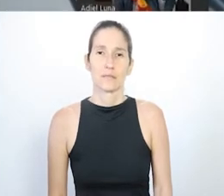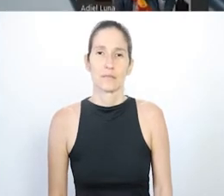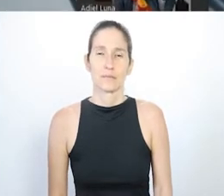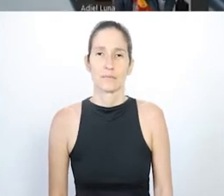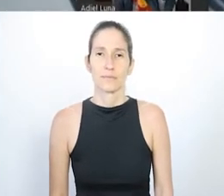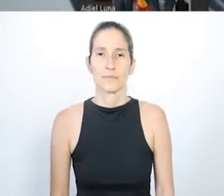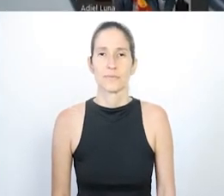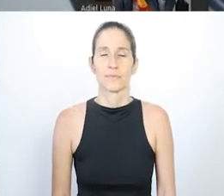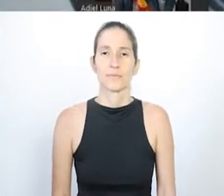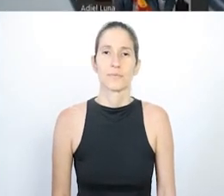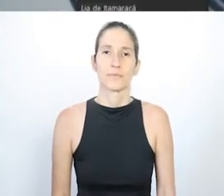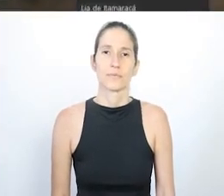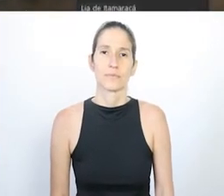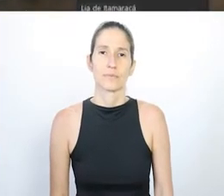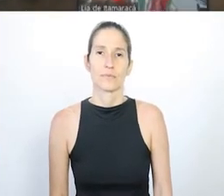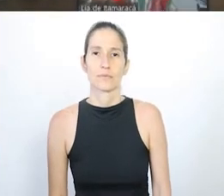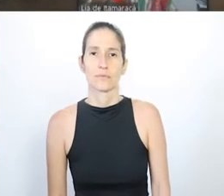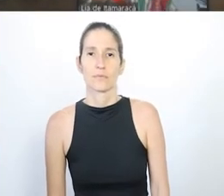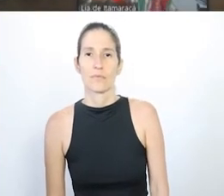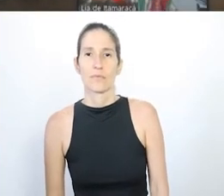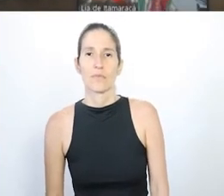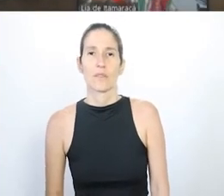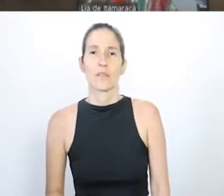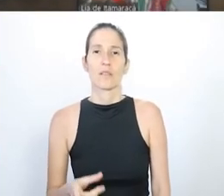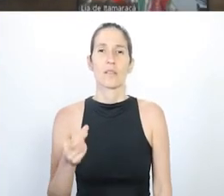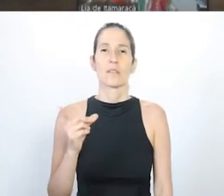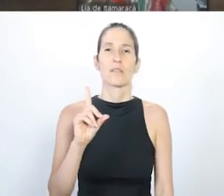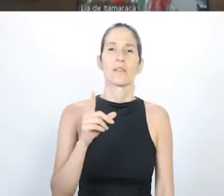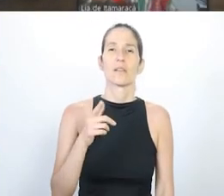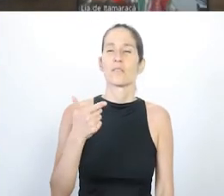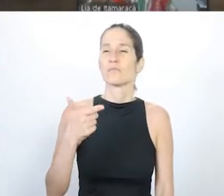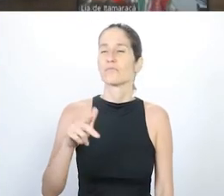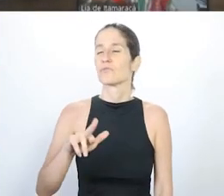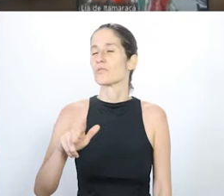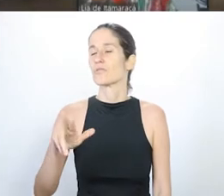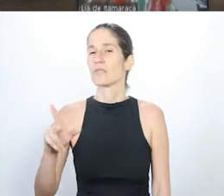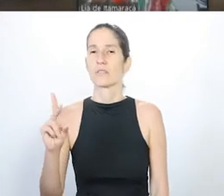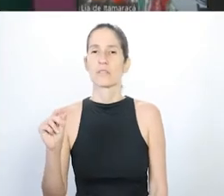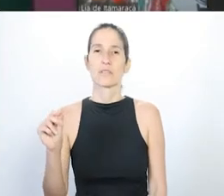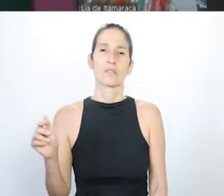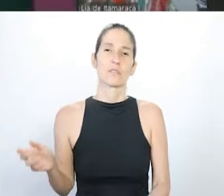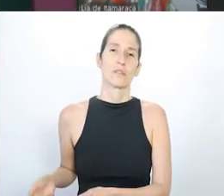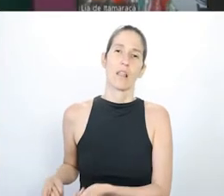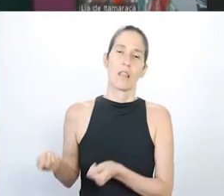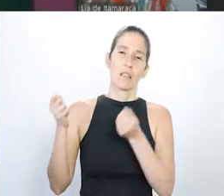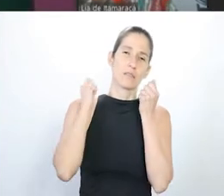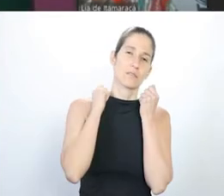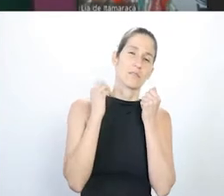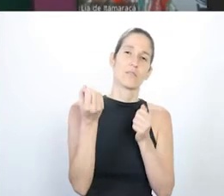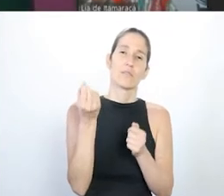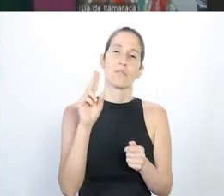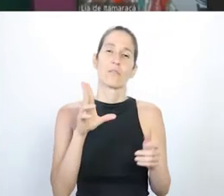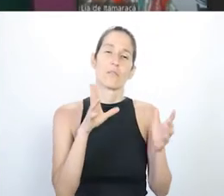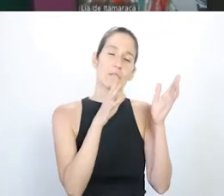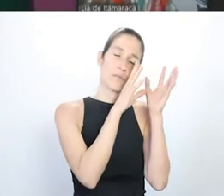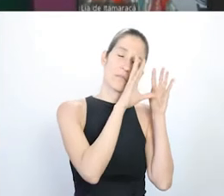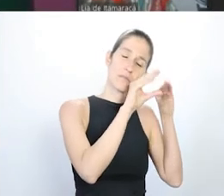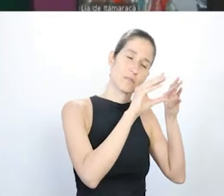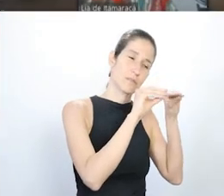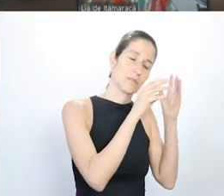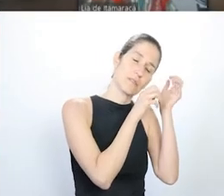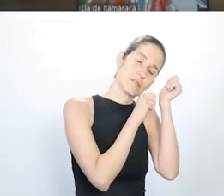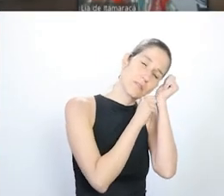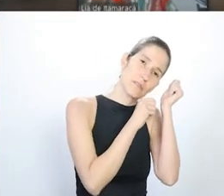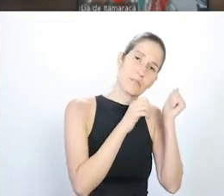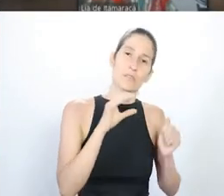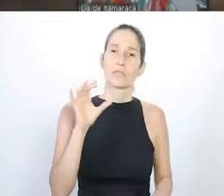Não uso outro lençol, nem travesseiro. Só durmo bem na